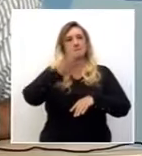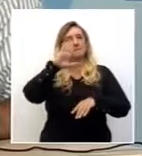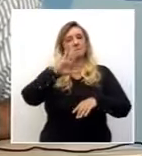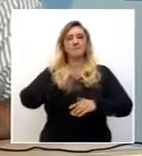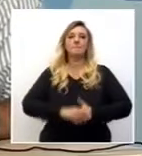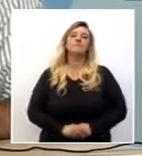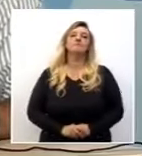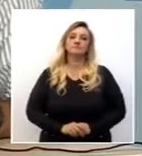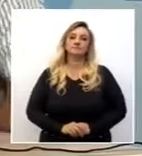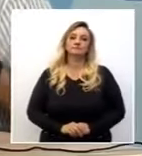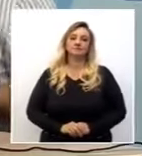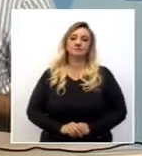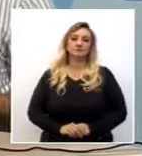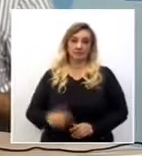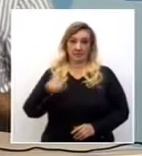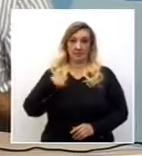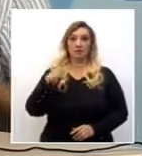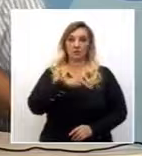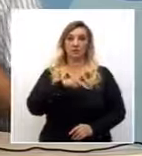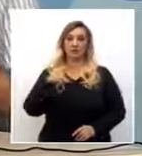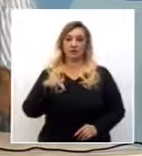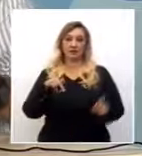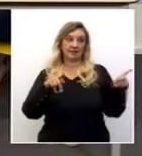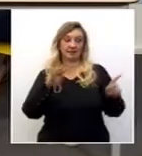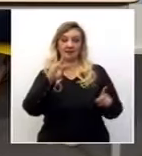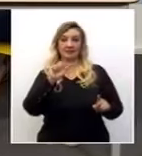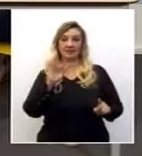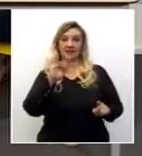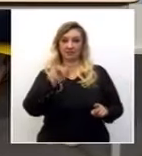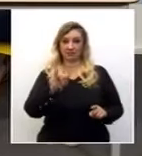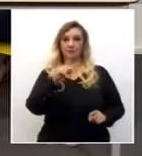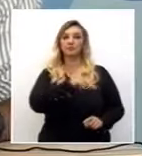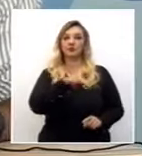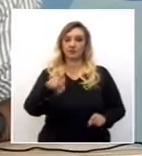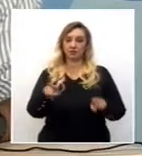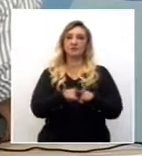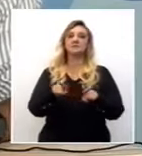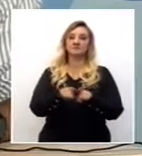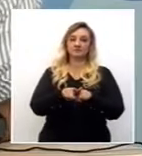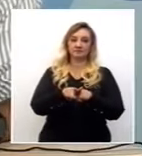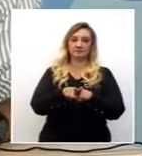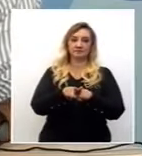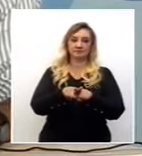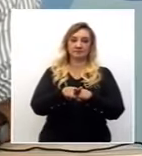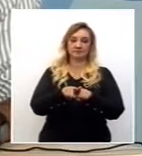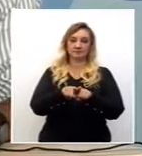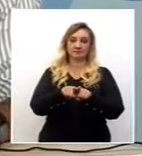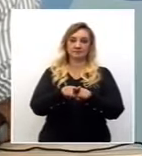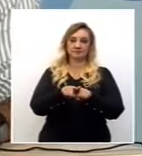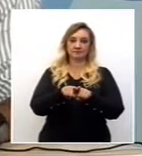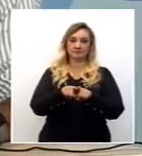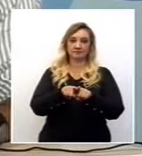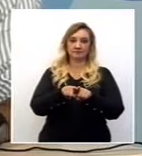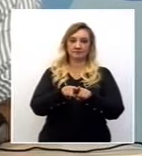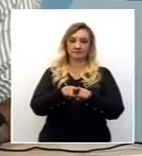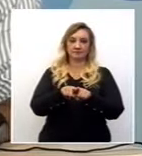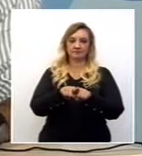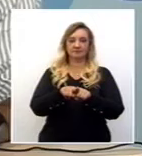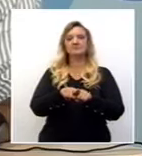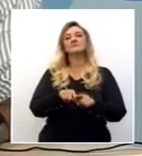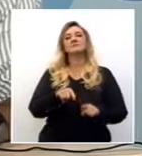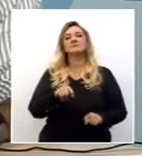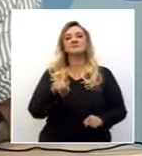mais, né? Eu sou professor, a Tati é professora, nós sabemos de todas as dificuldades que a